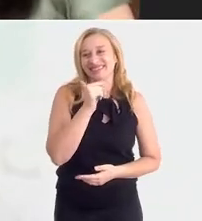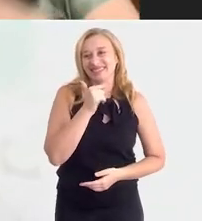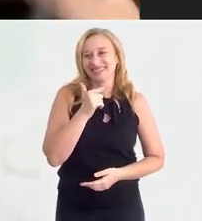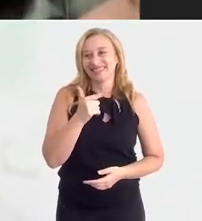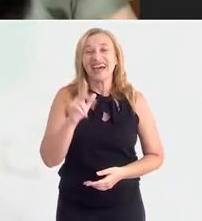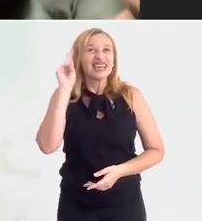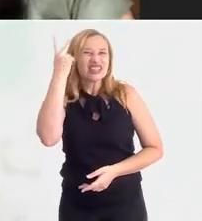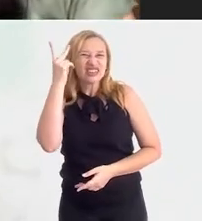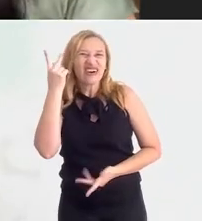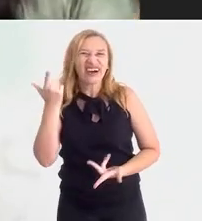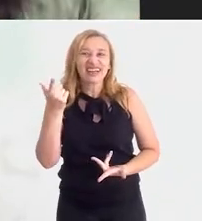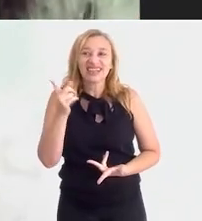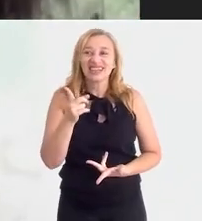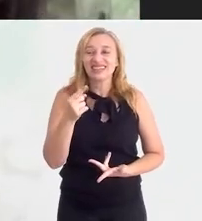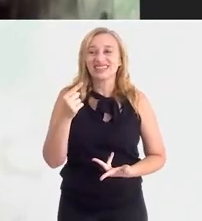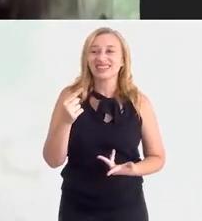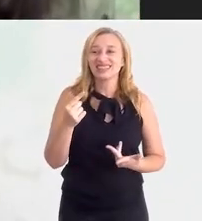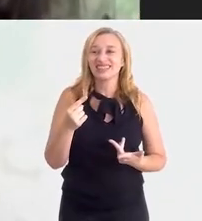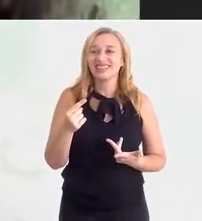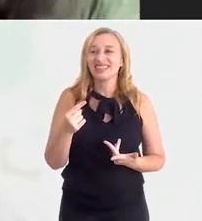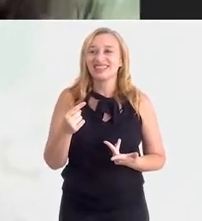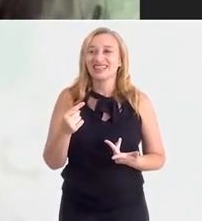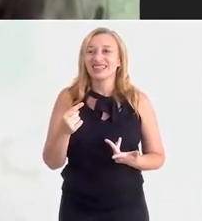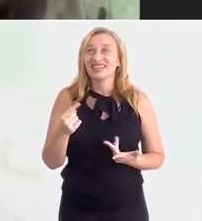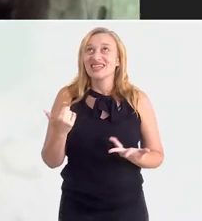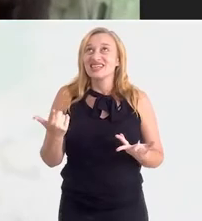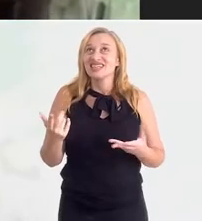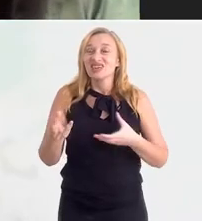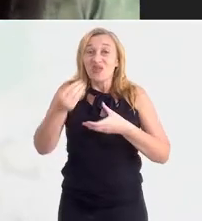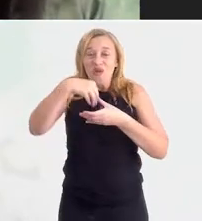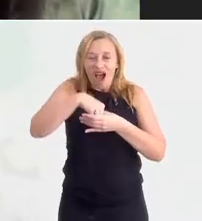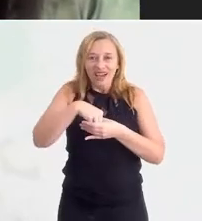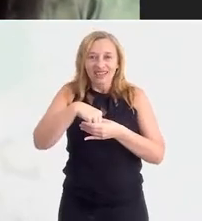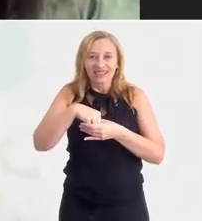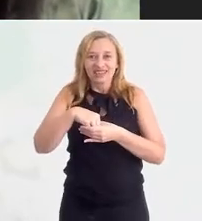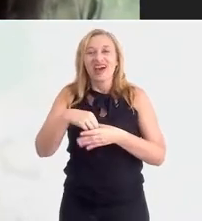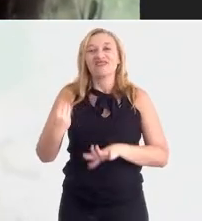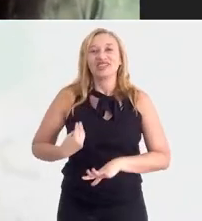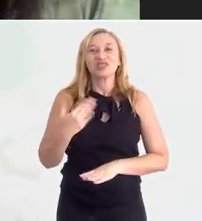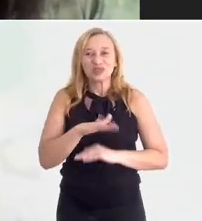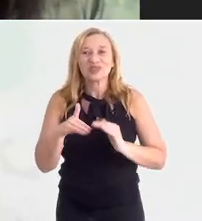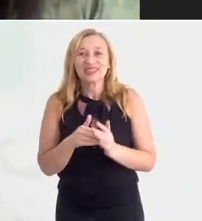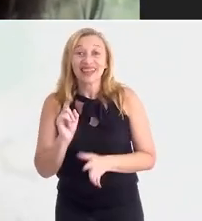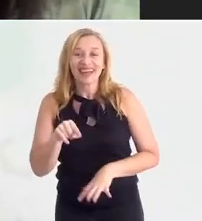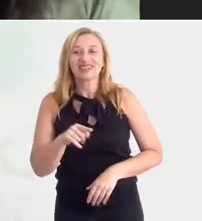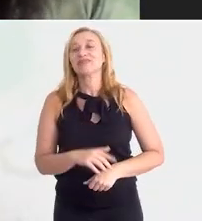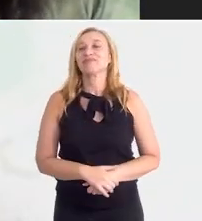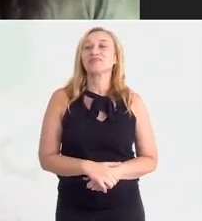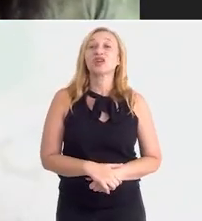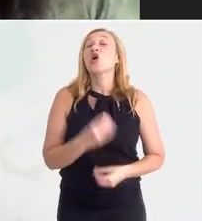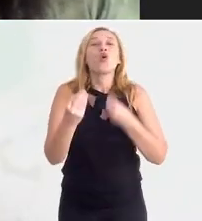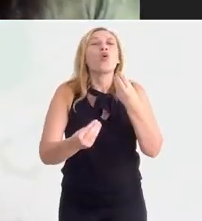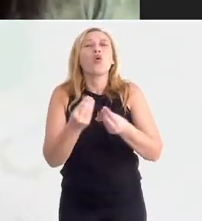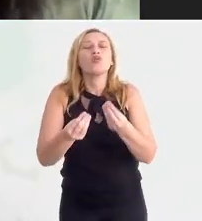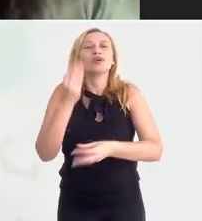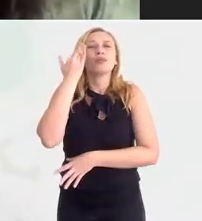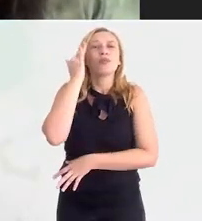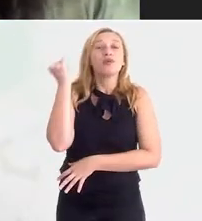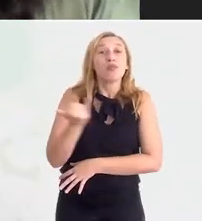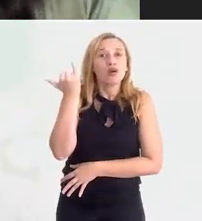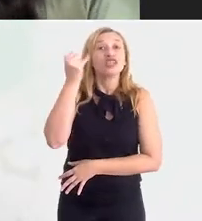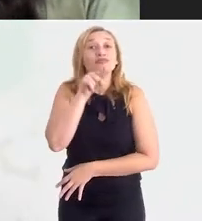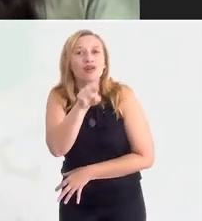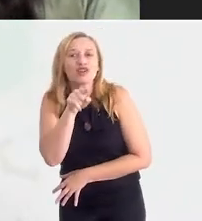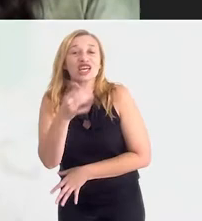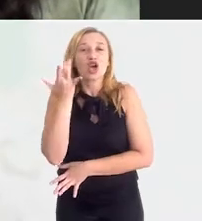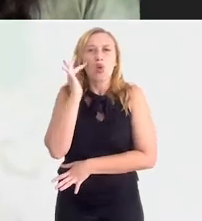Mas são umas histórias assim que a gente pega e ficam com a gente o resto da vida. E como foi importante para você? Eu